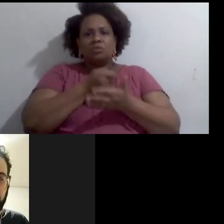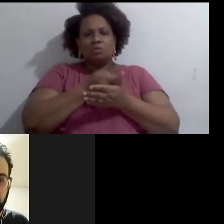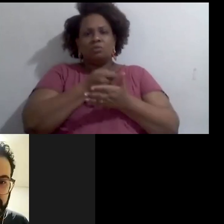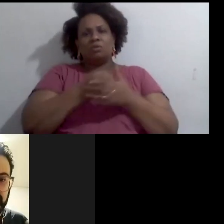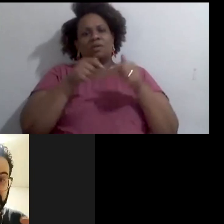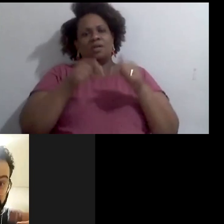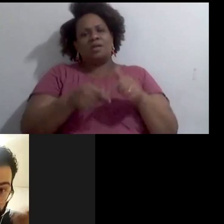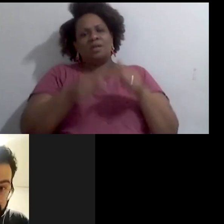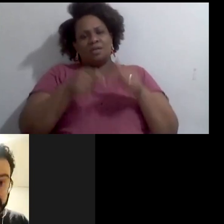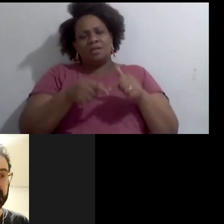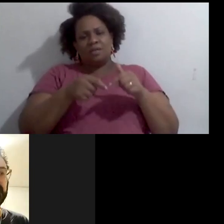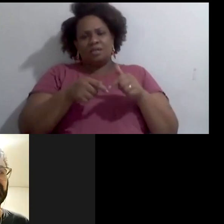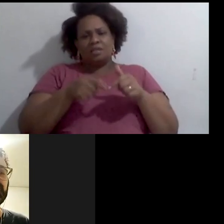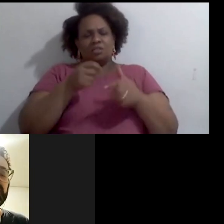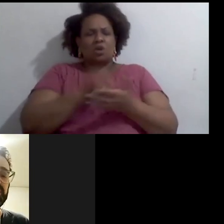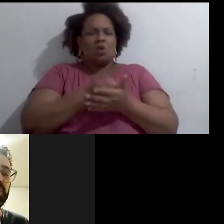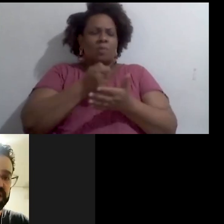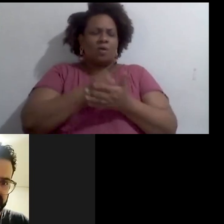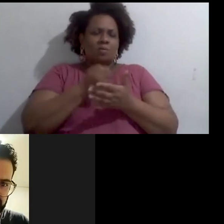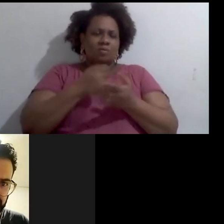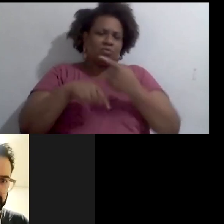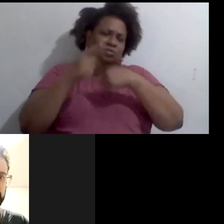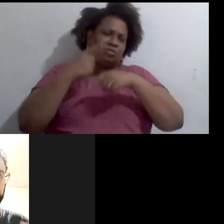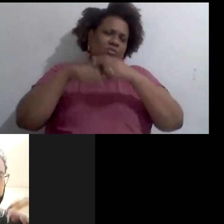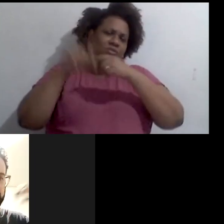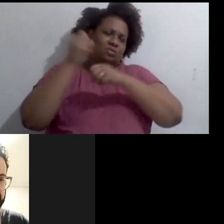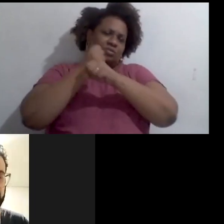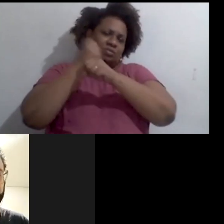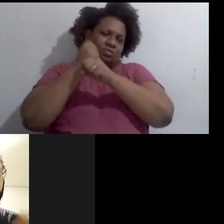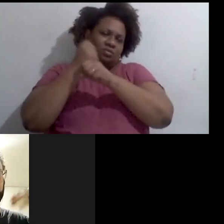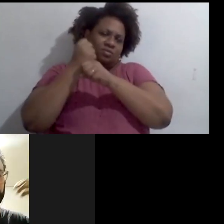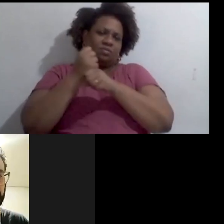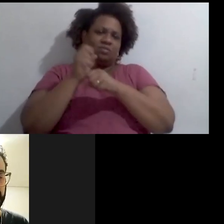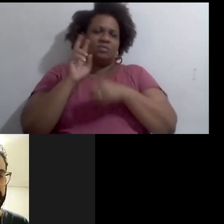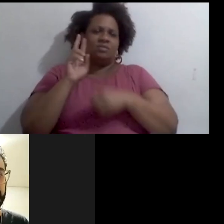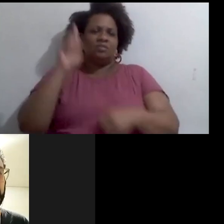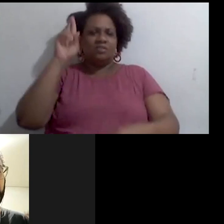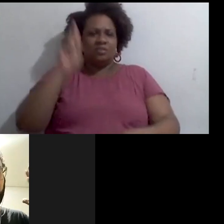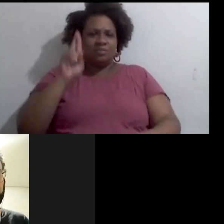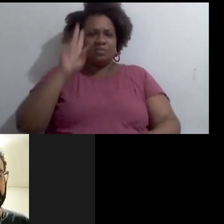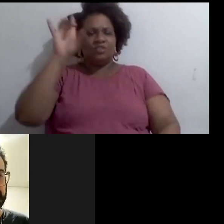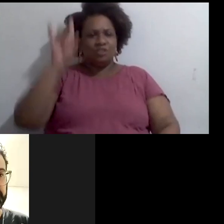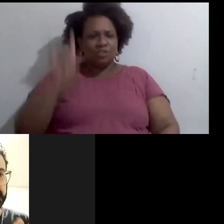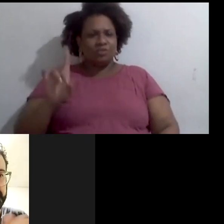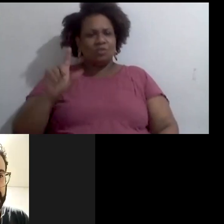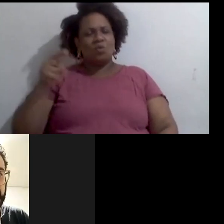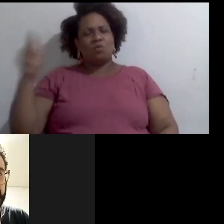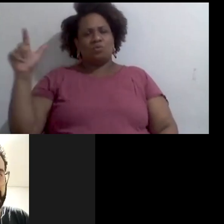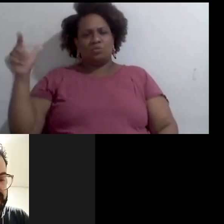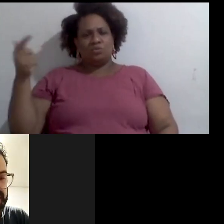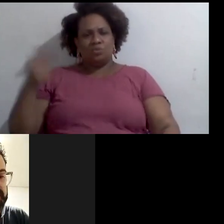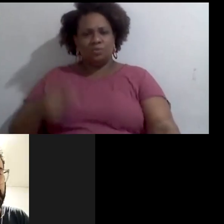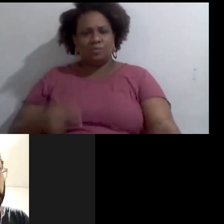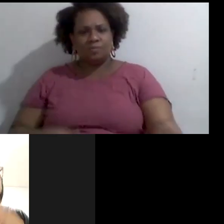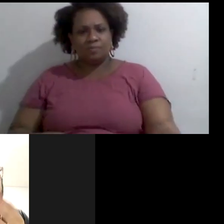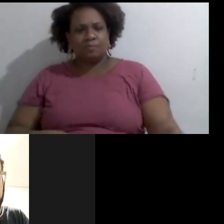também já cobra, e de outras gestões, de outros representantes, de outros diretores. Além de